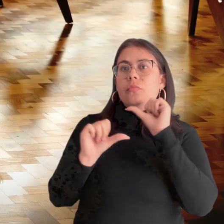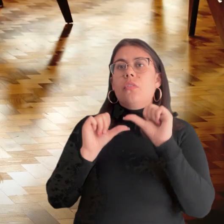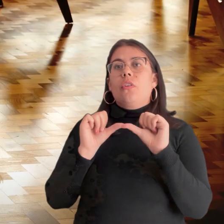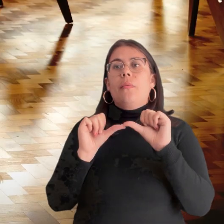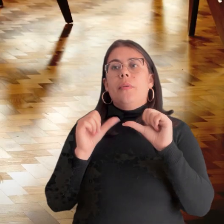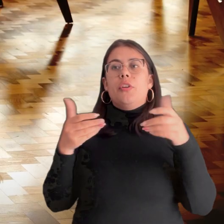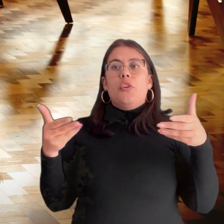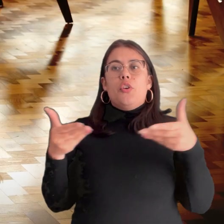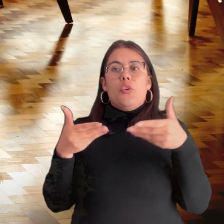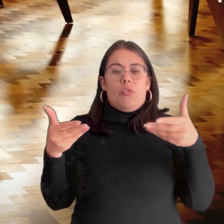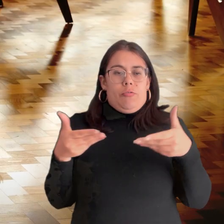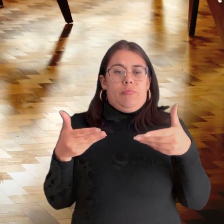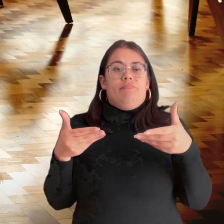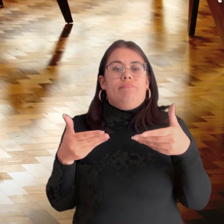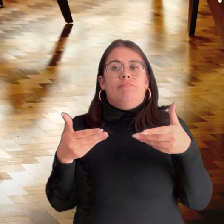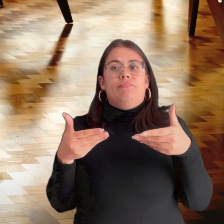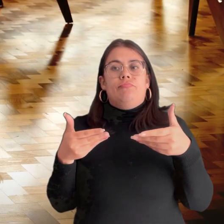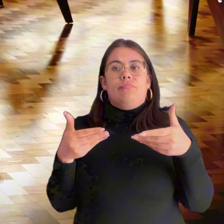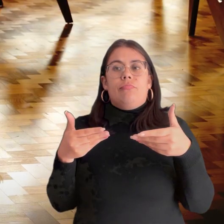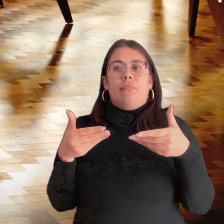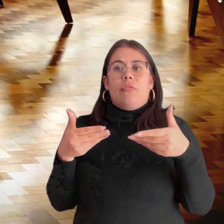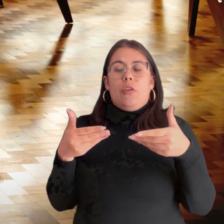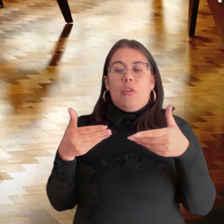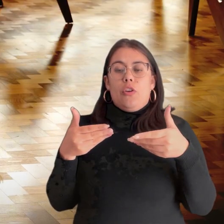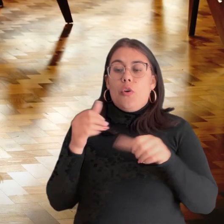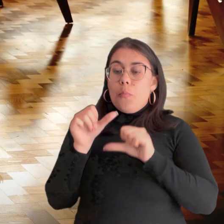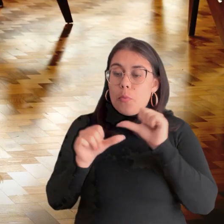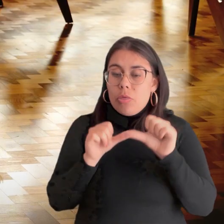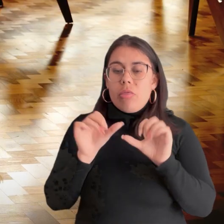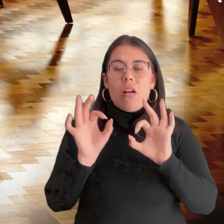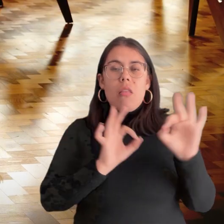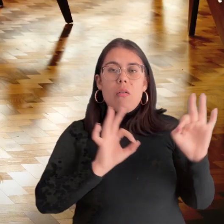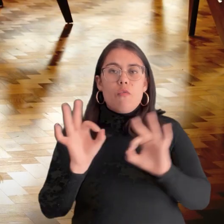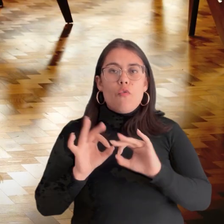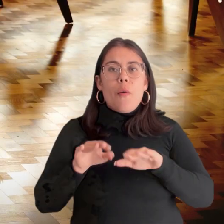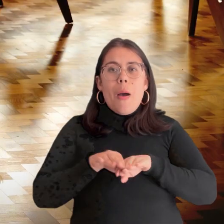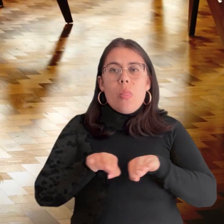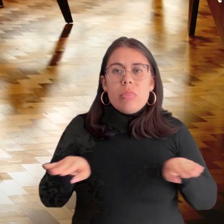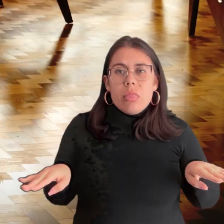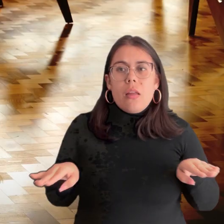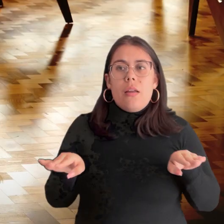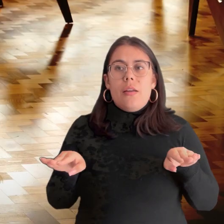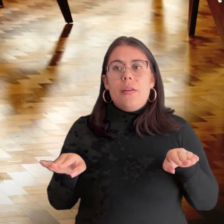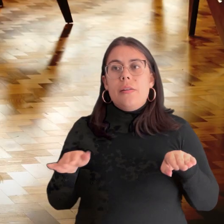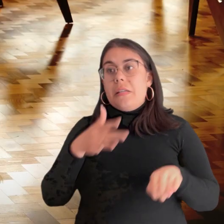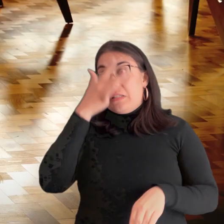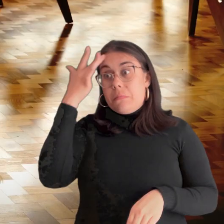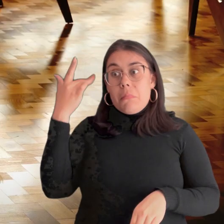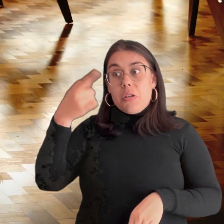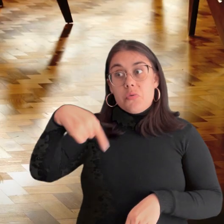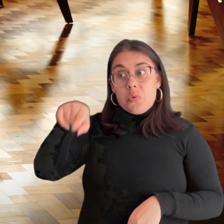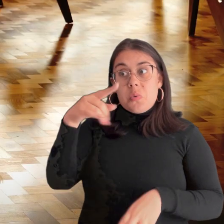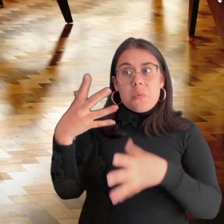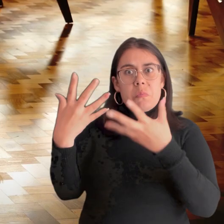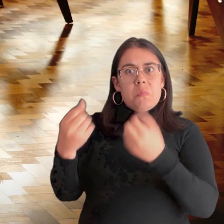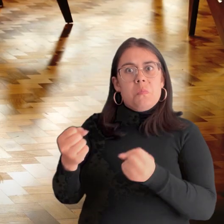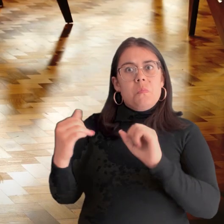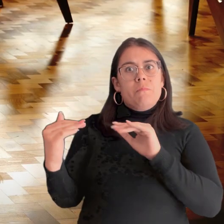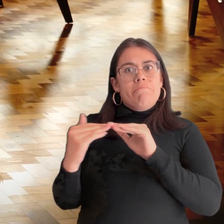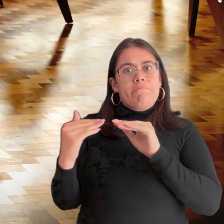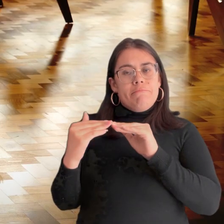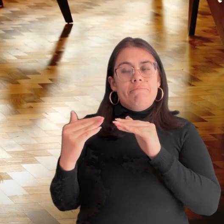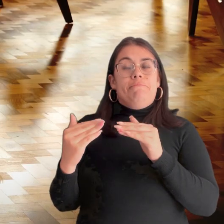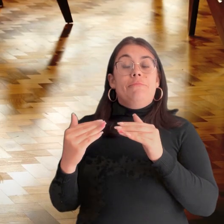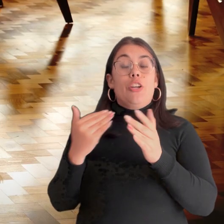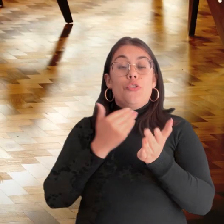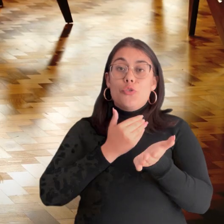térreo, e muita gente do condomínio está topando essa história. Então, a gente iniciou um processo muito longo de